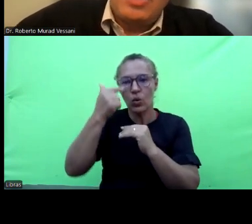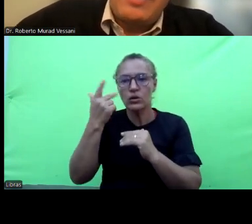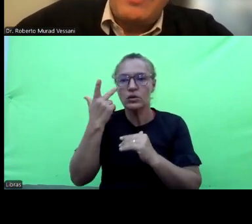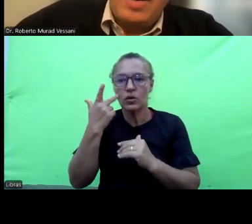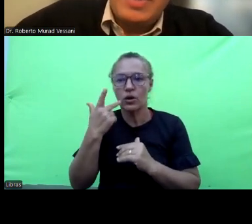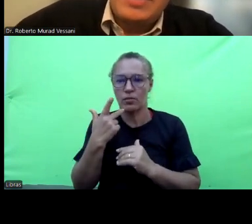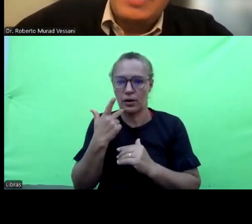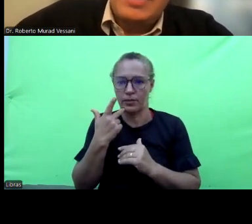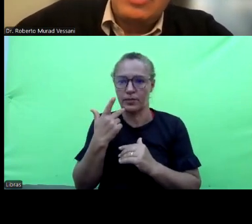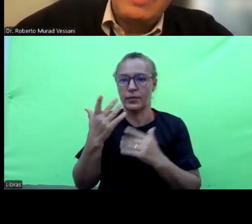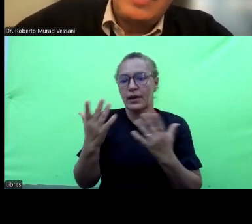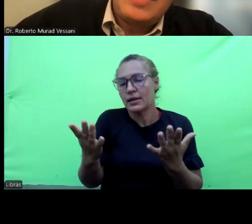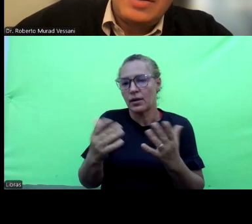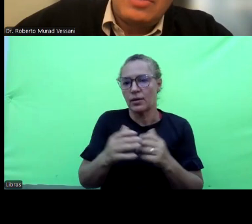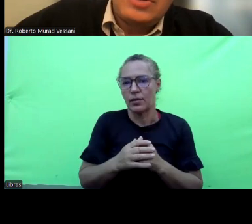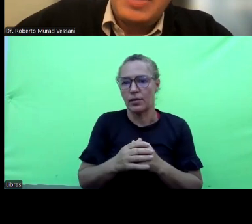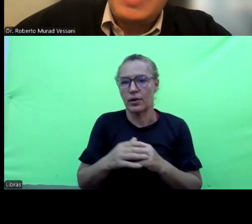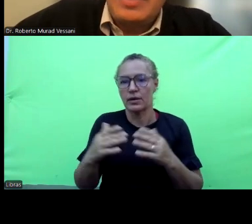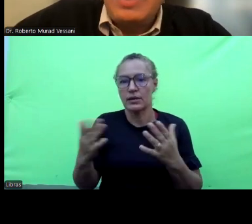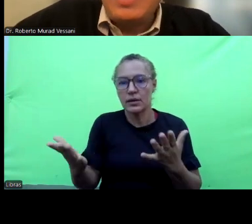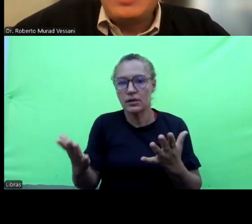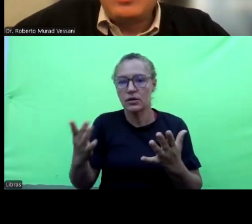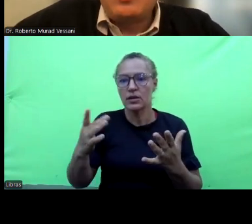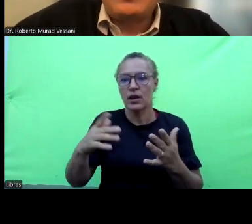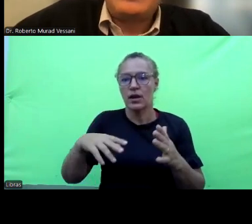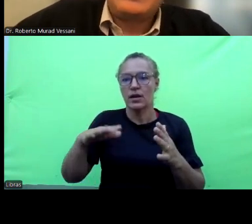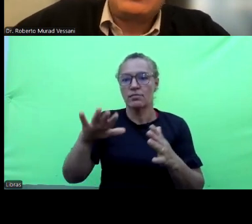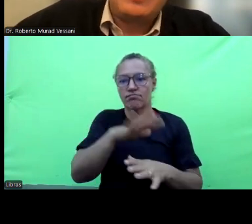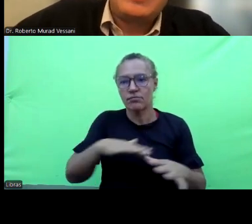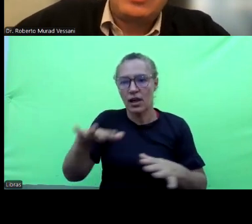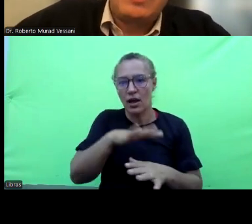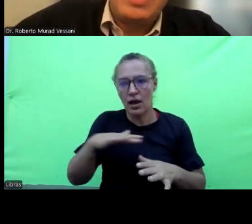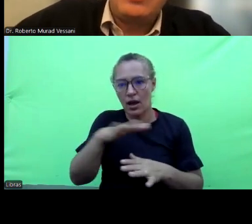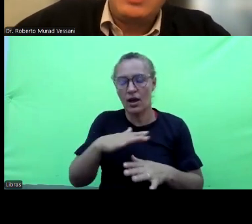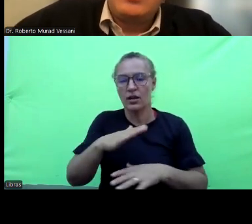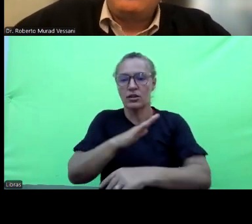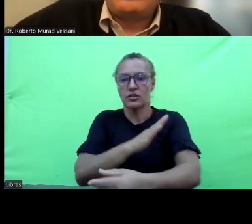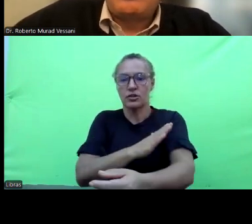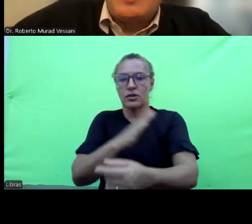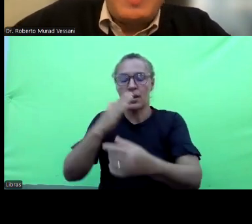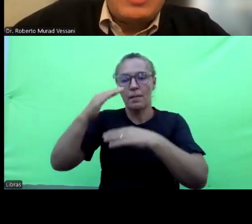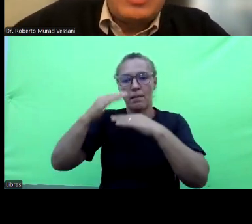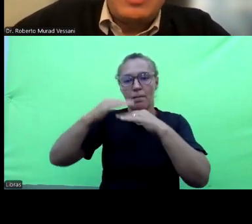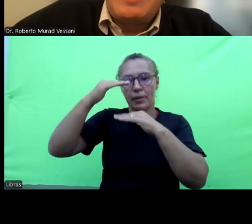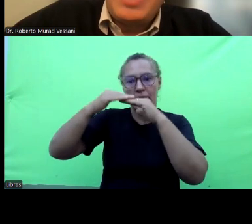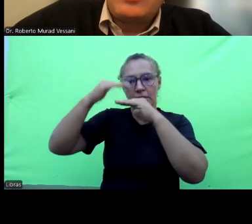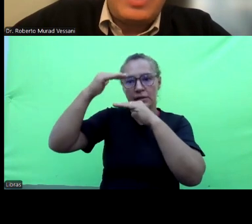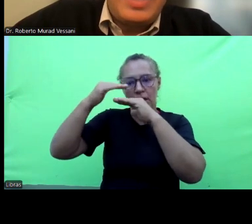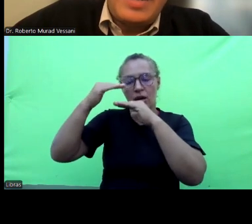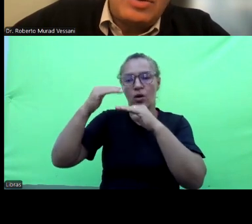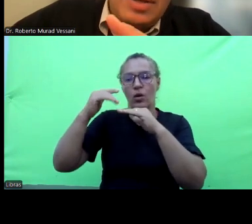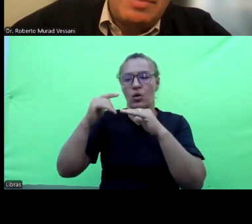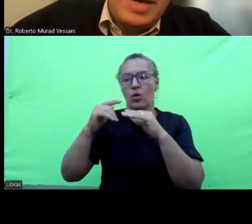De qualquer forma, tanto na versão de pressão elevada como na versão de pressão normal, o glaucoma primário de ângulo aberto